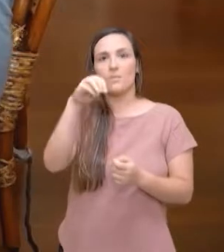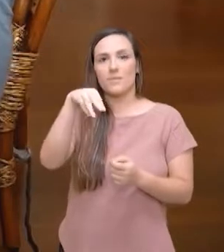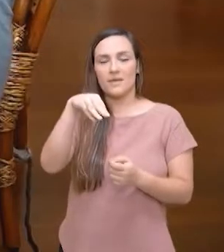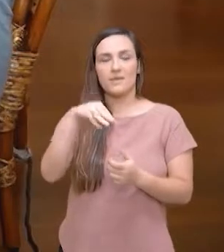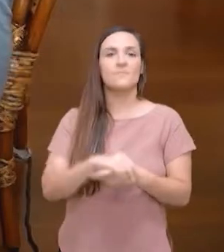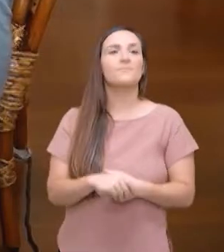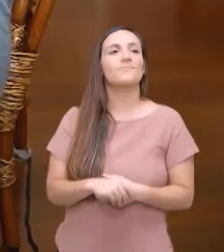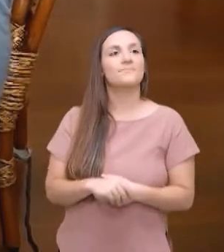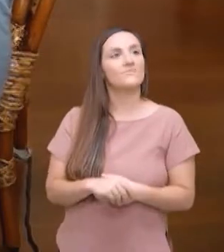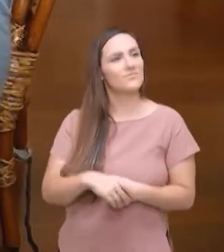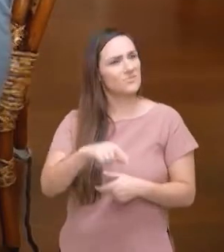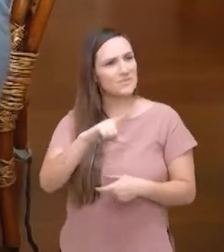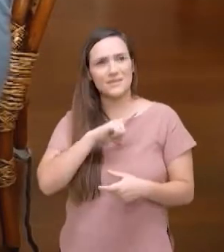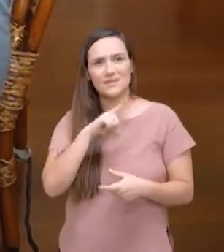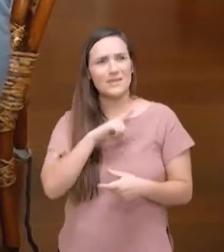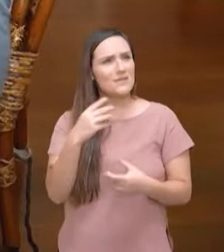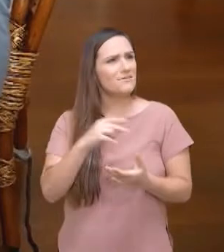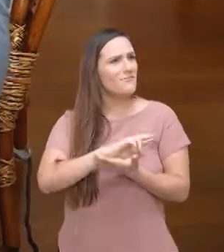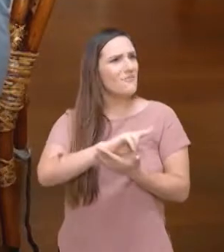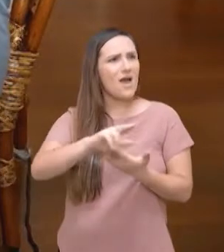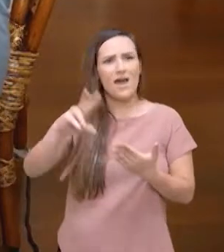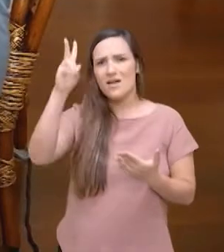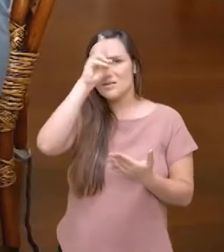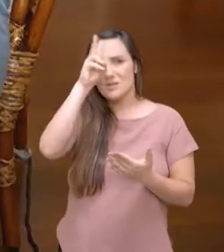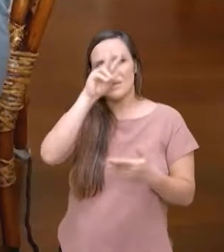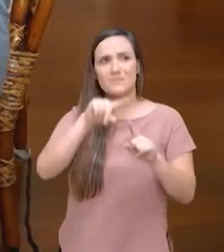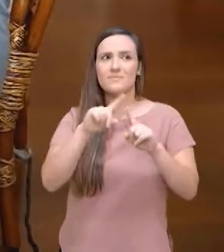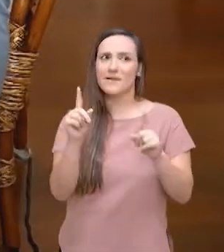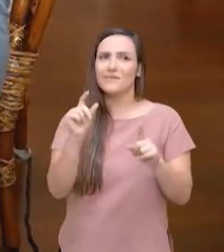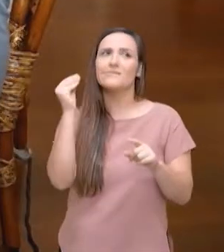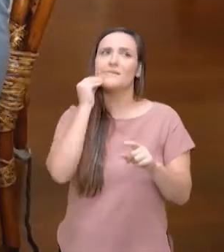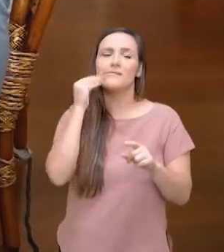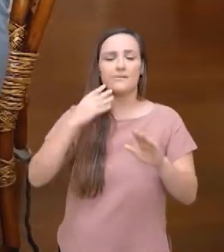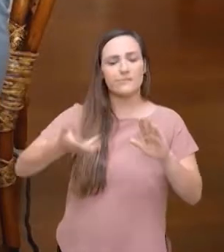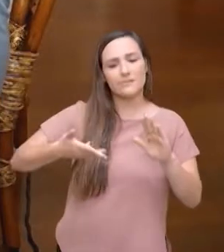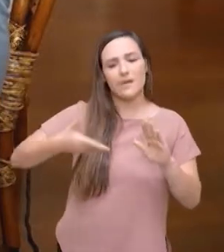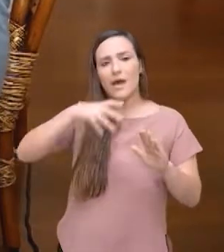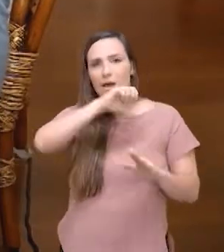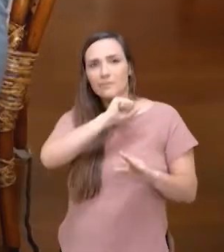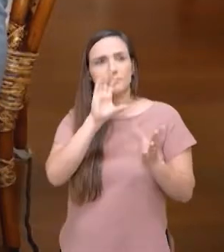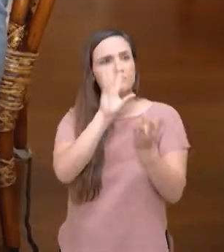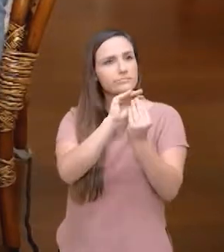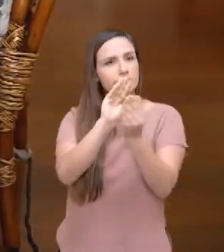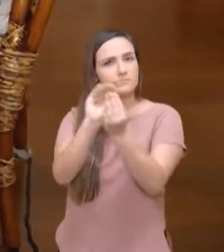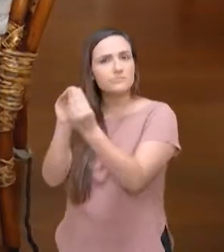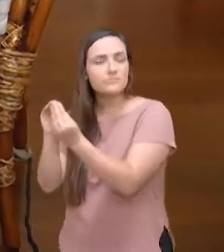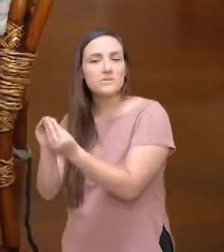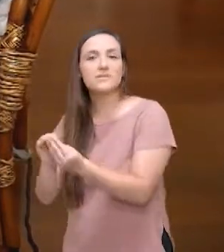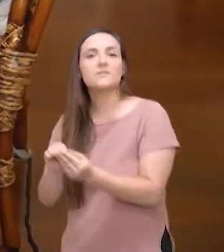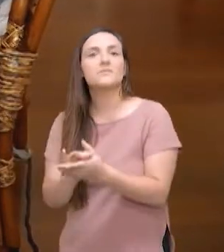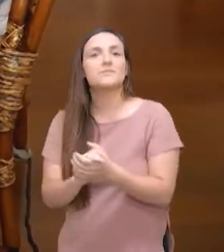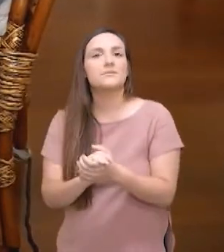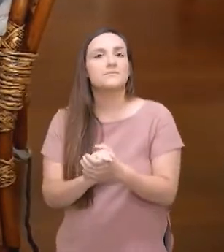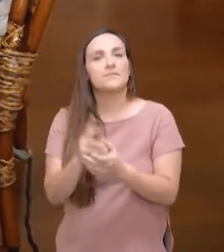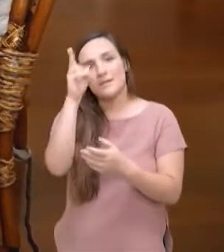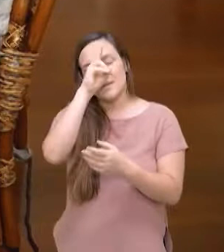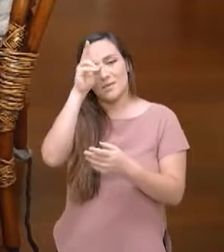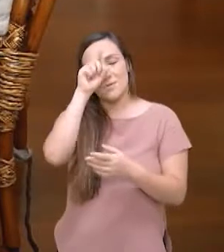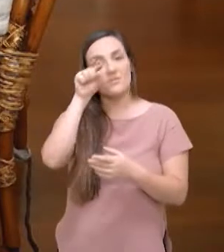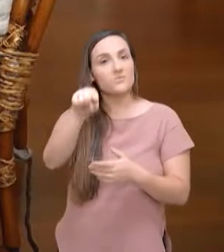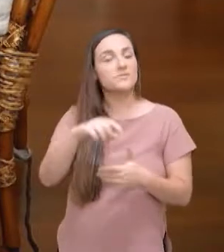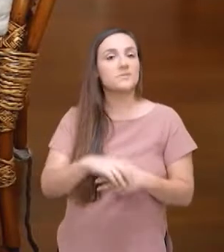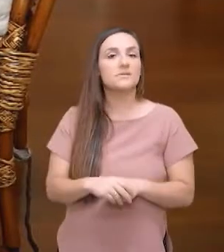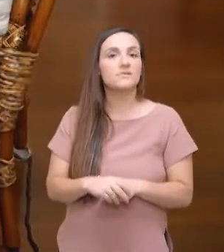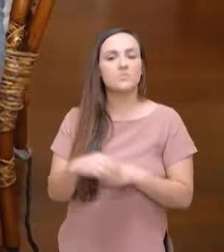tentar dar uma... Tem tanta história, mas vamos tentar dar não uma acelerada, né? Mas tentar agora recuperar na sua